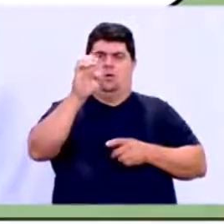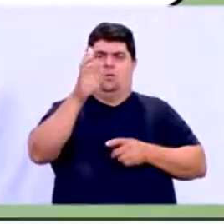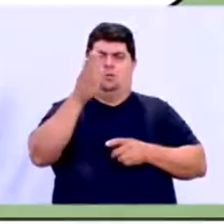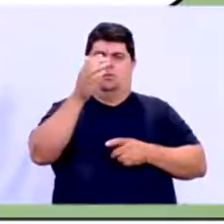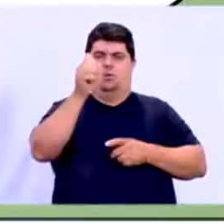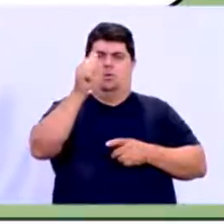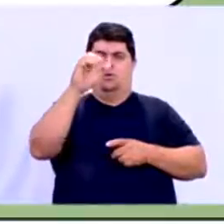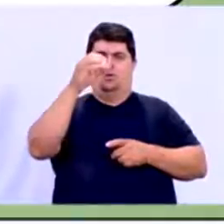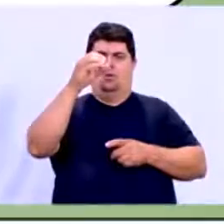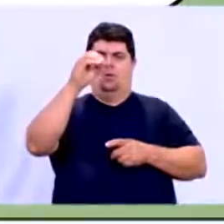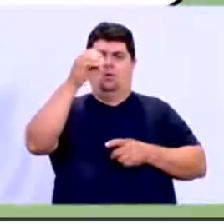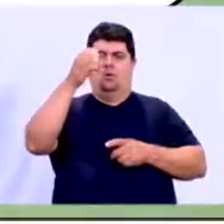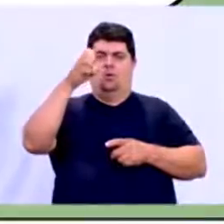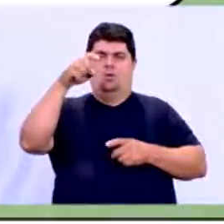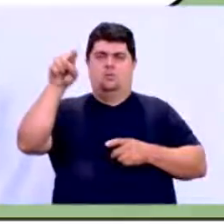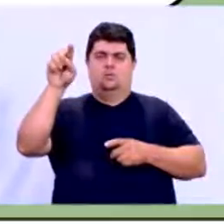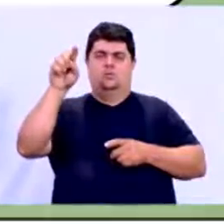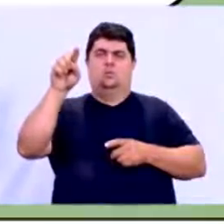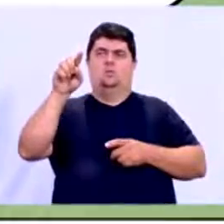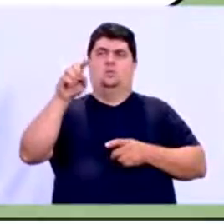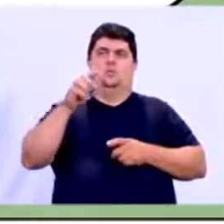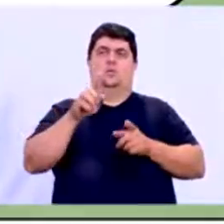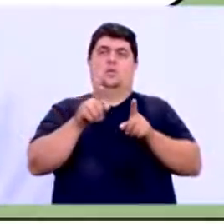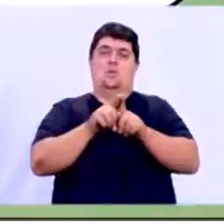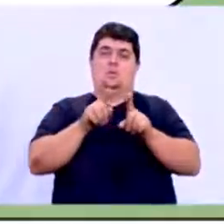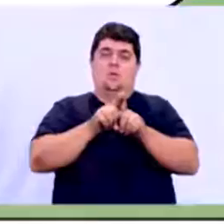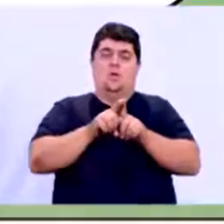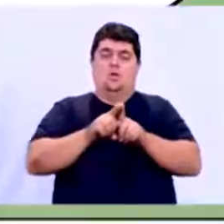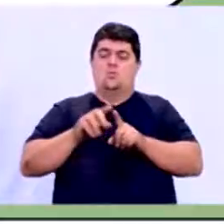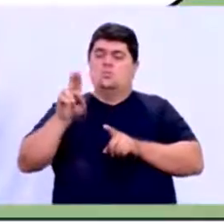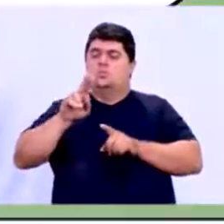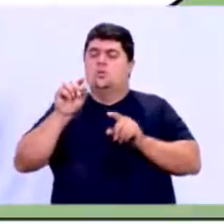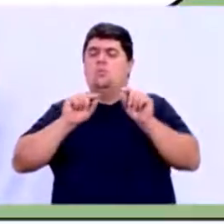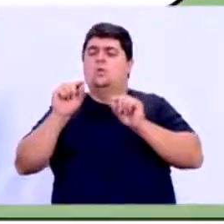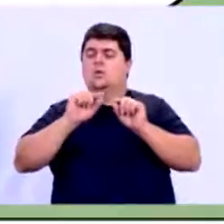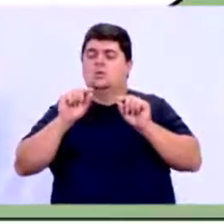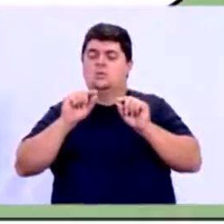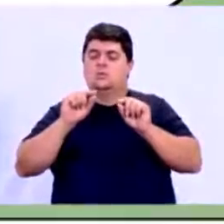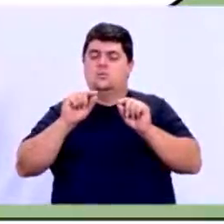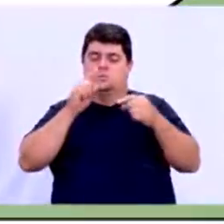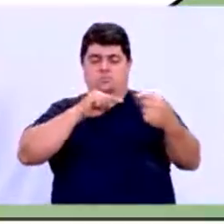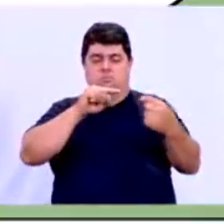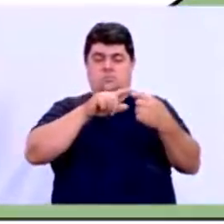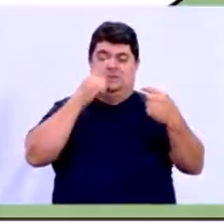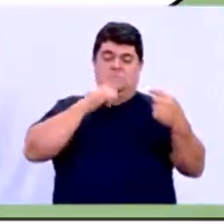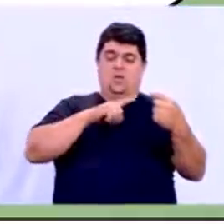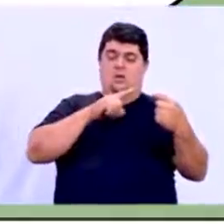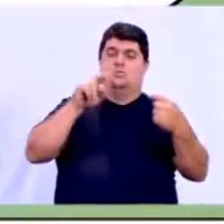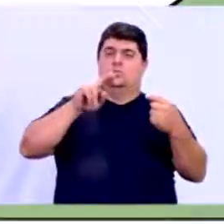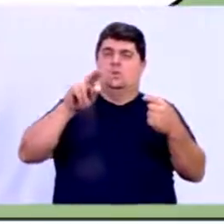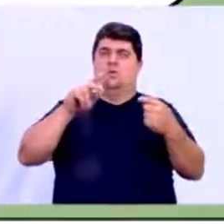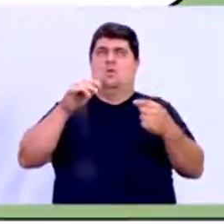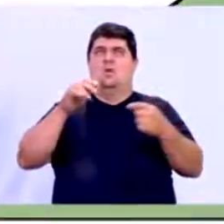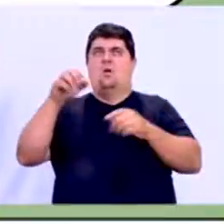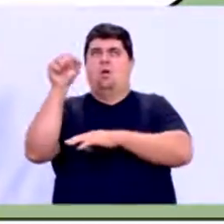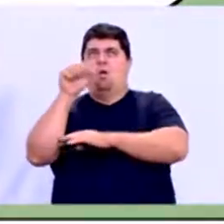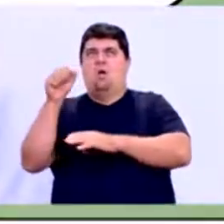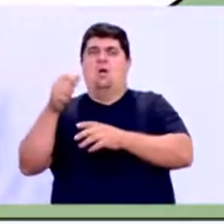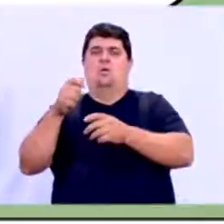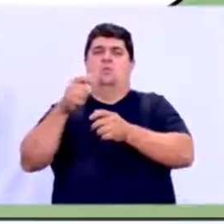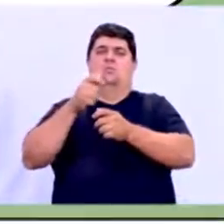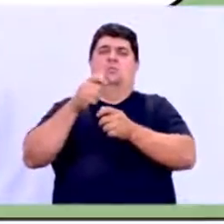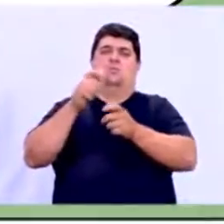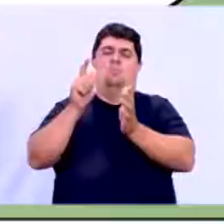denominação. Definição dos meios e dos recursos necessários para alcançar os objetivos,